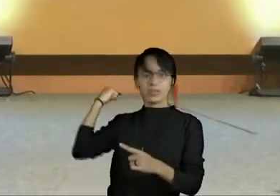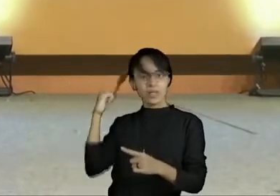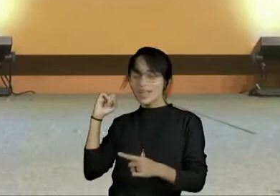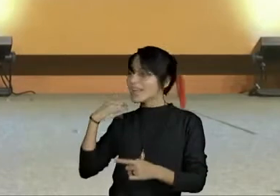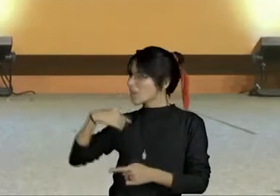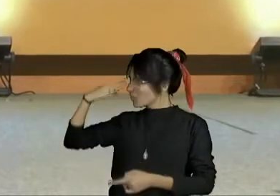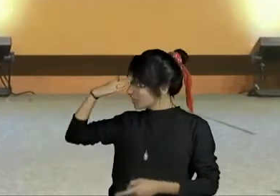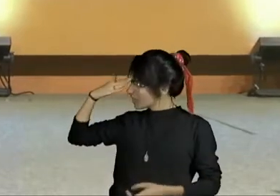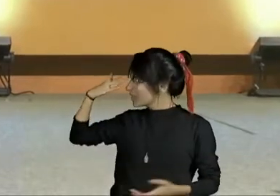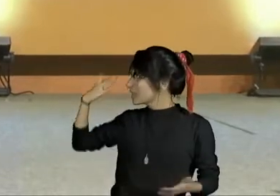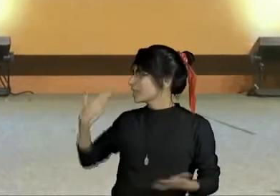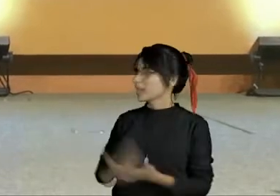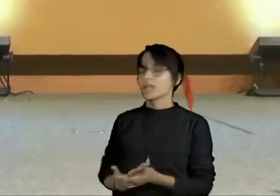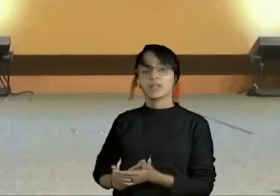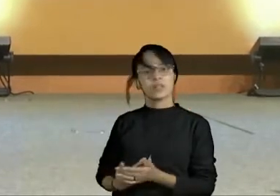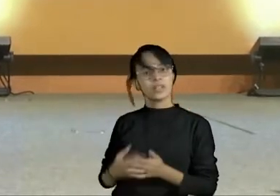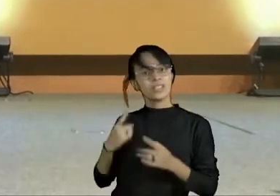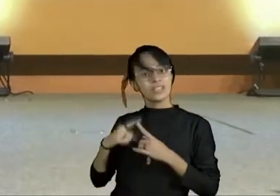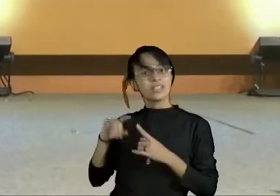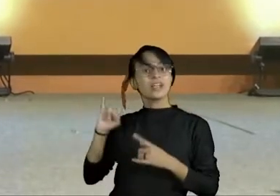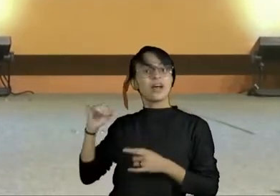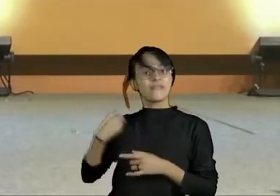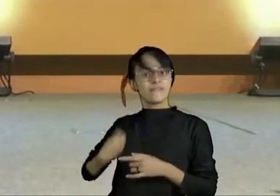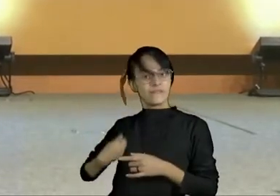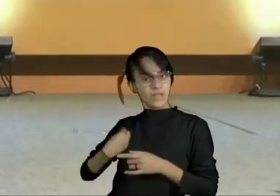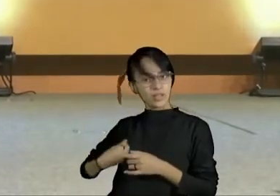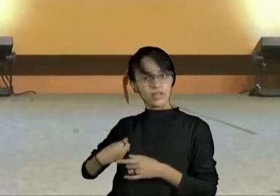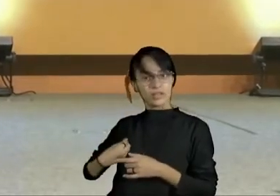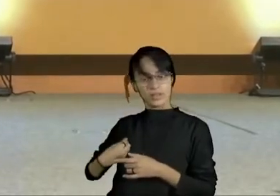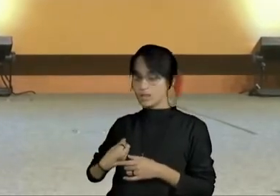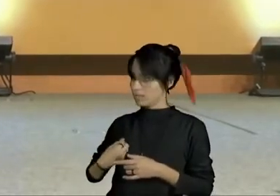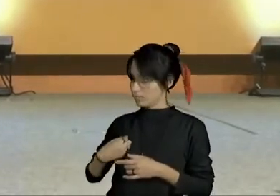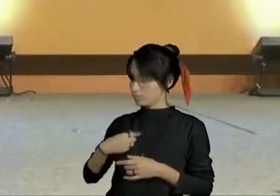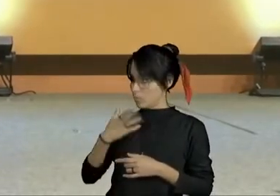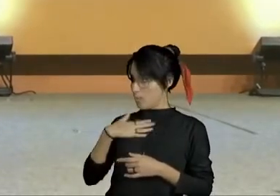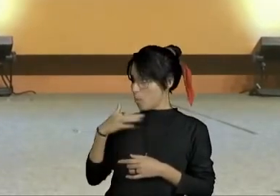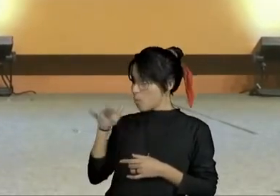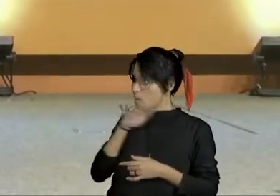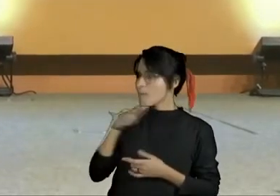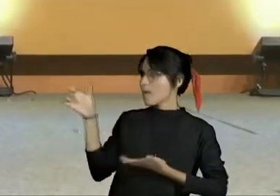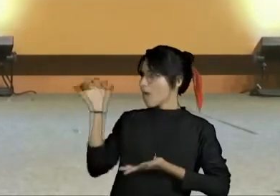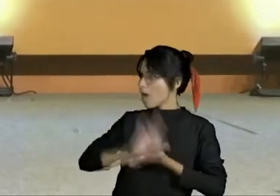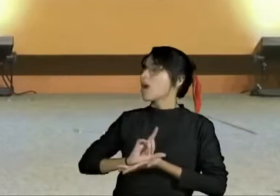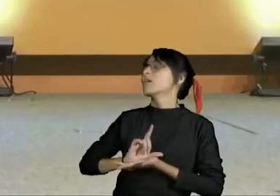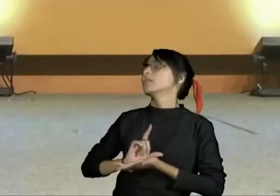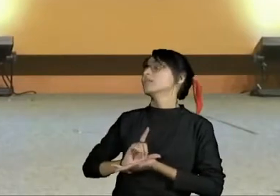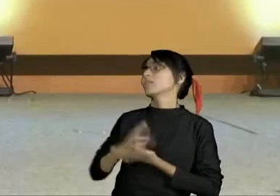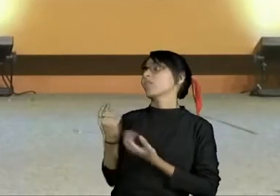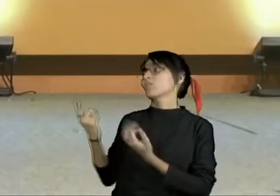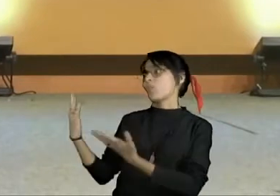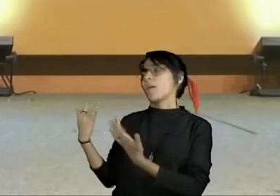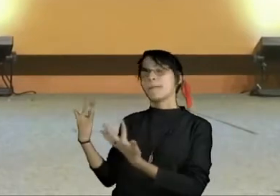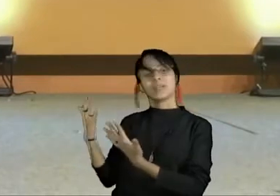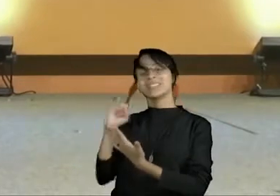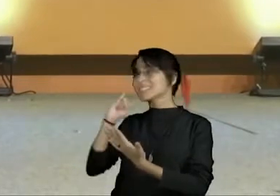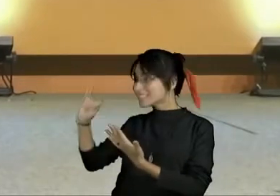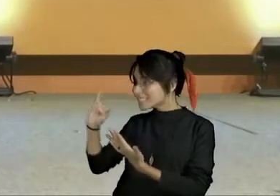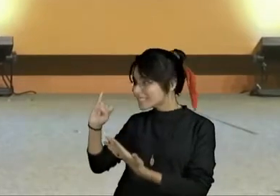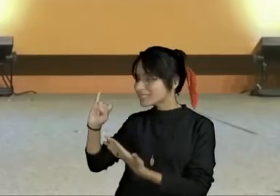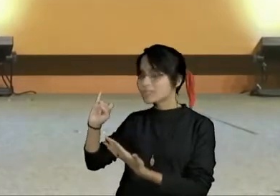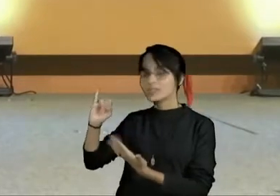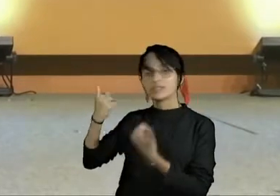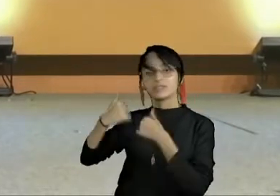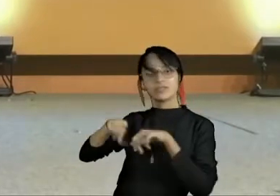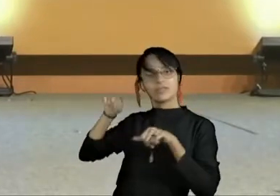creio tanto que a vida de Lázaro estava na tua mão, que se o Senhor estivesse, olha isso, conjugação do passado, está dizendo,